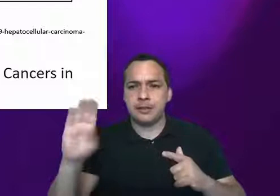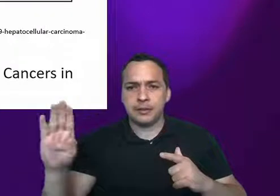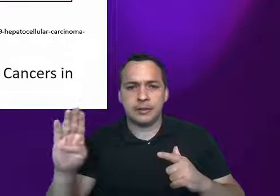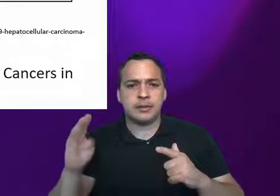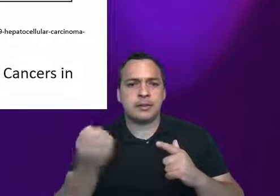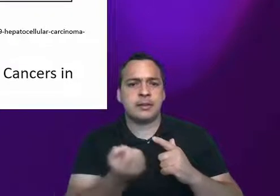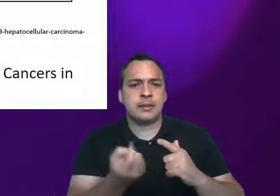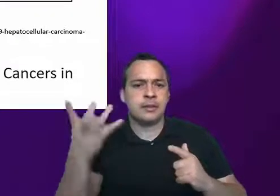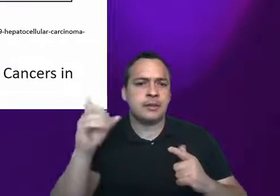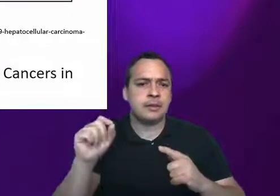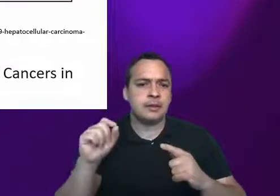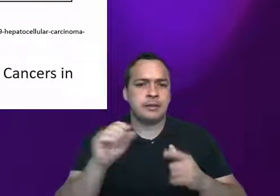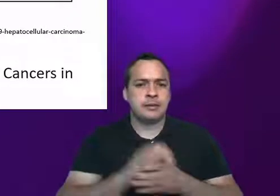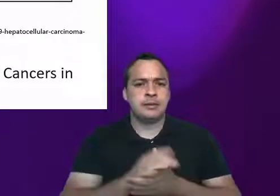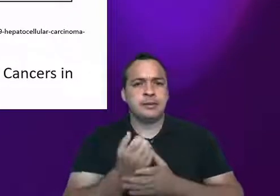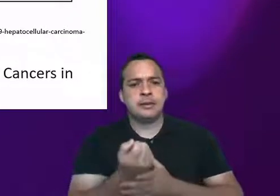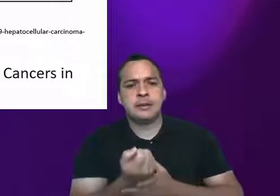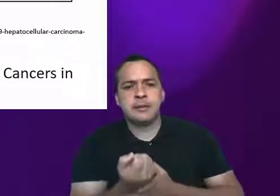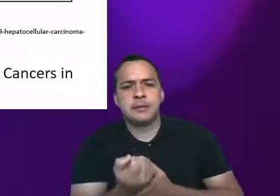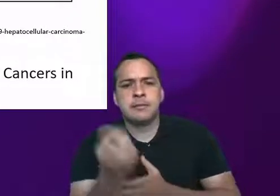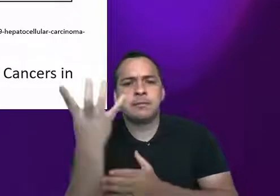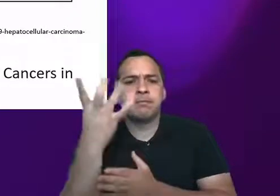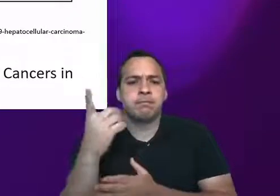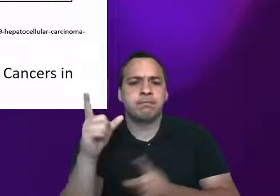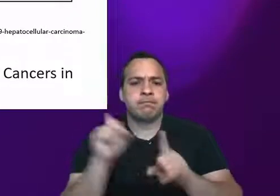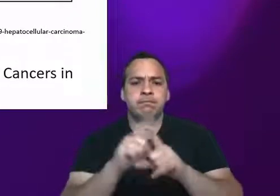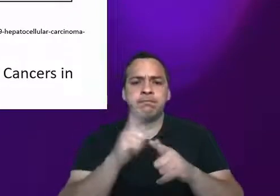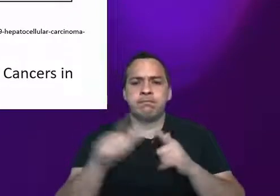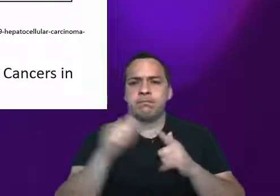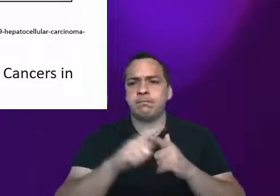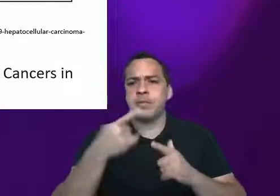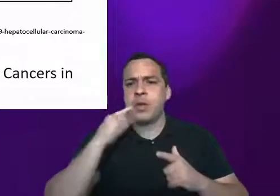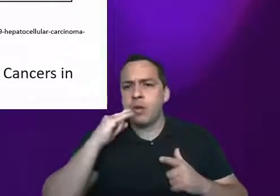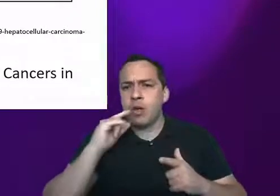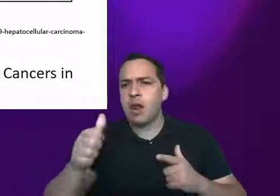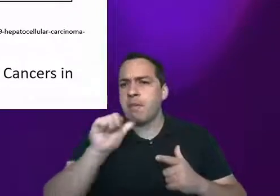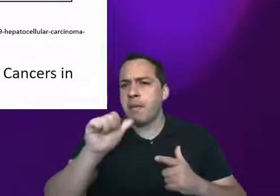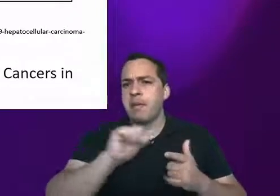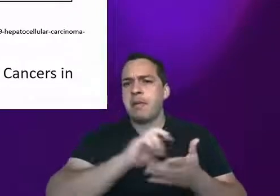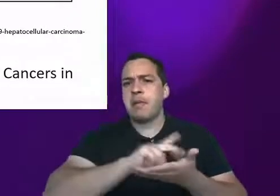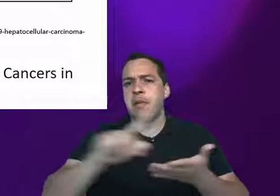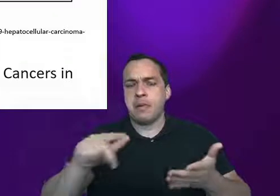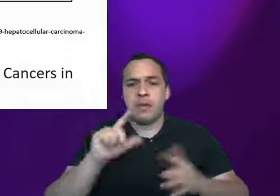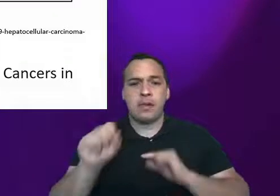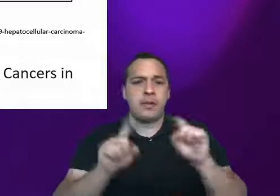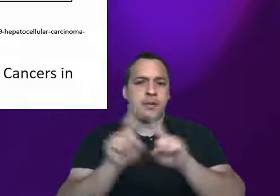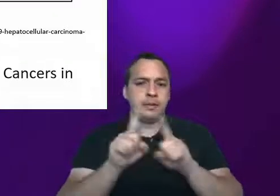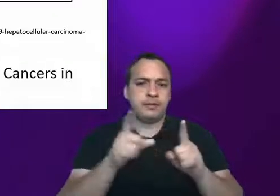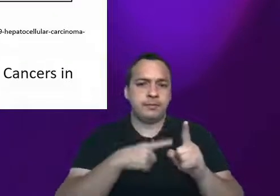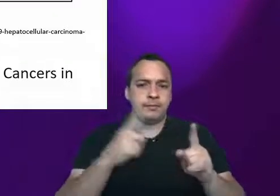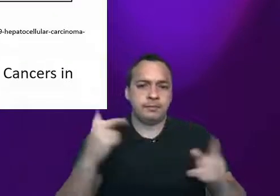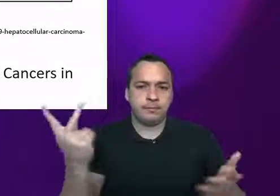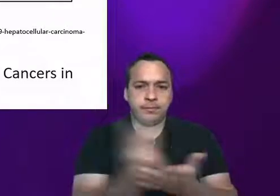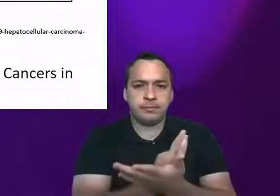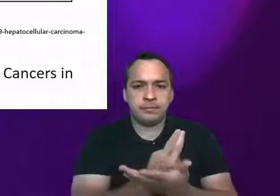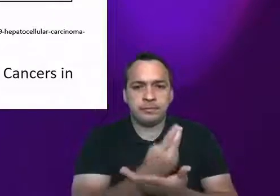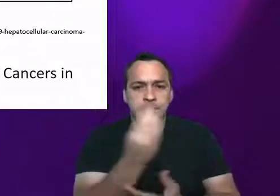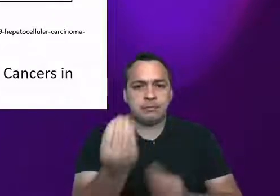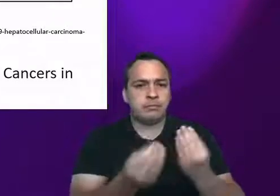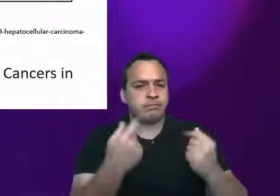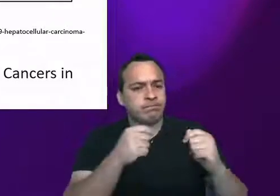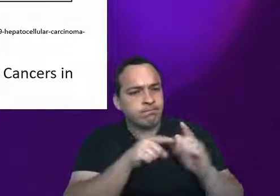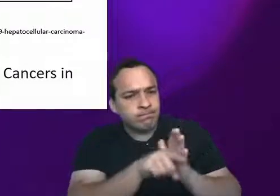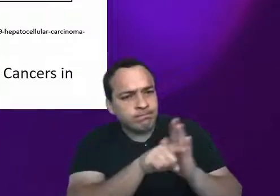NASH, doença cirrótica pelo álcool também. Então, é uma situação em que a gente precisa